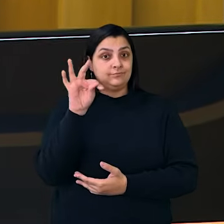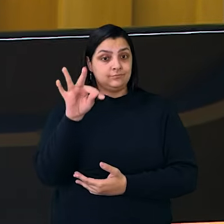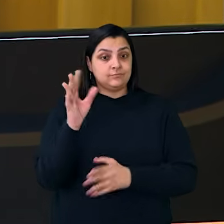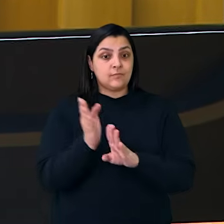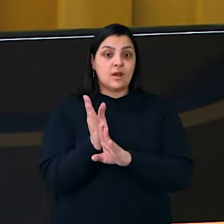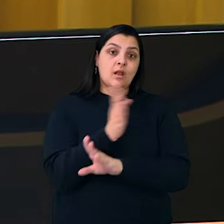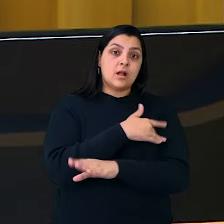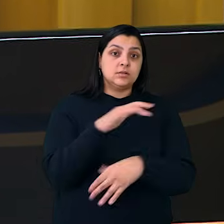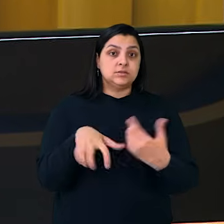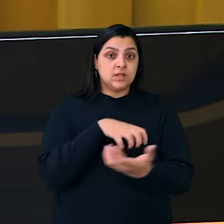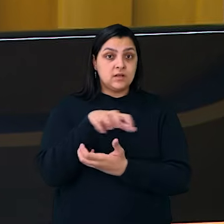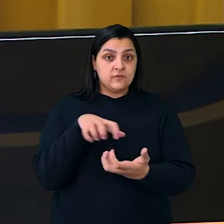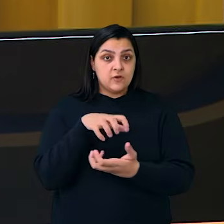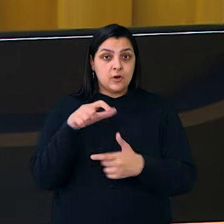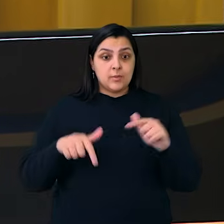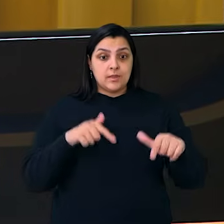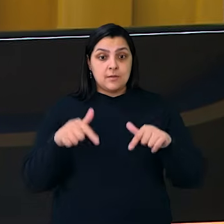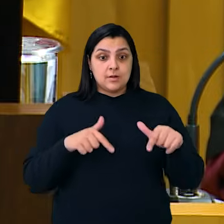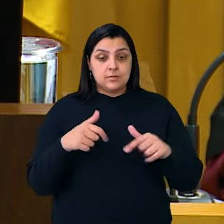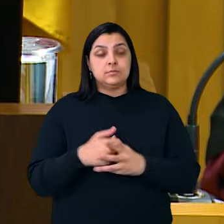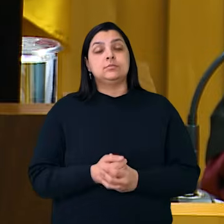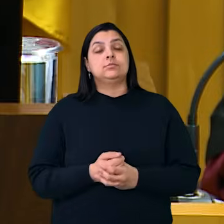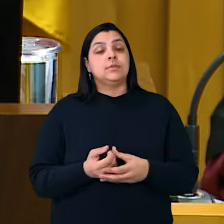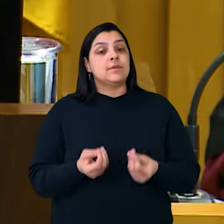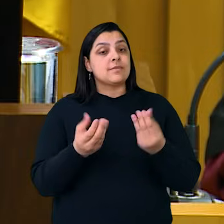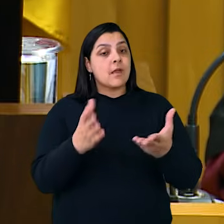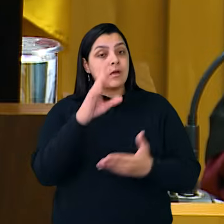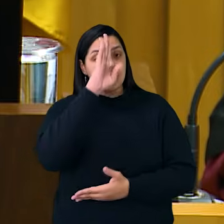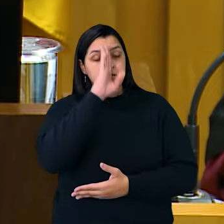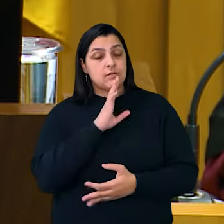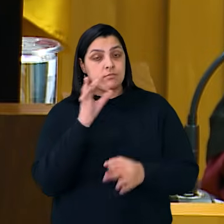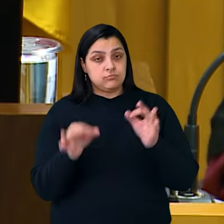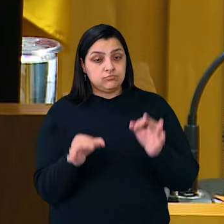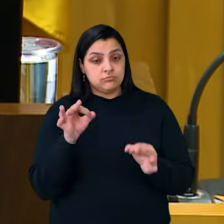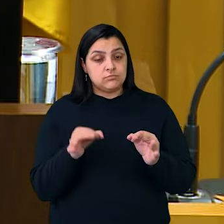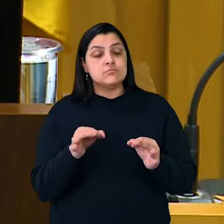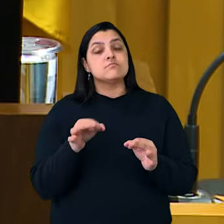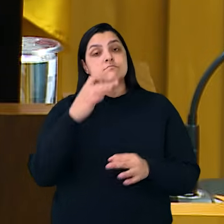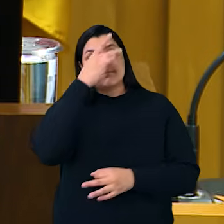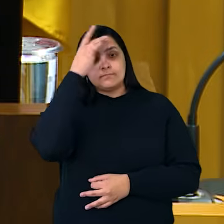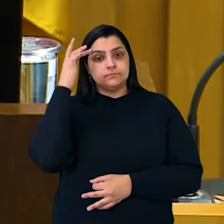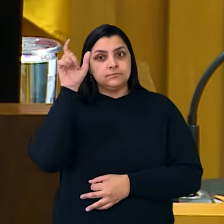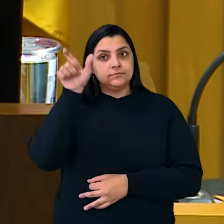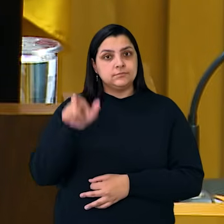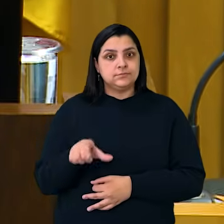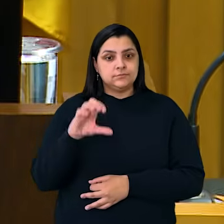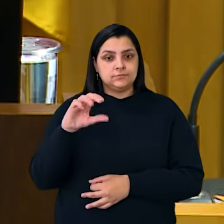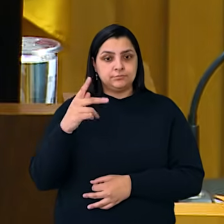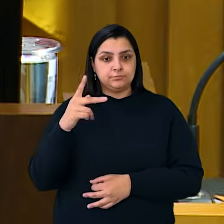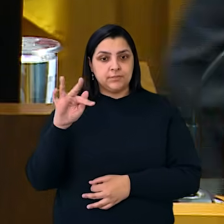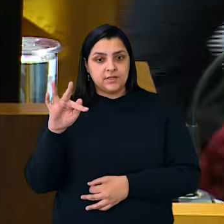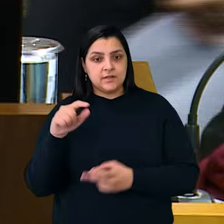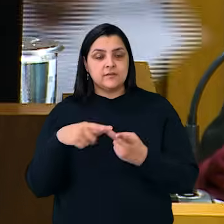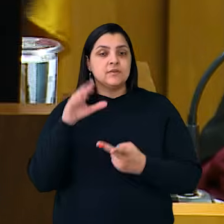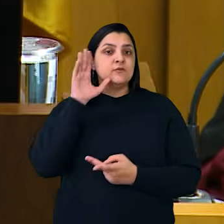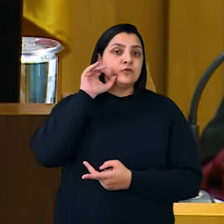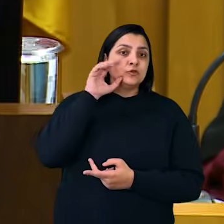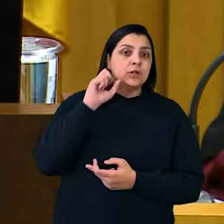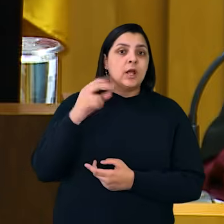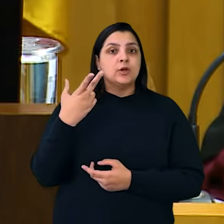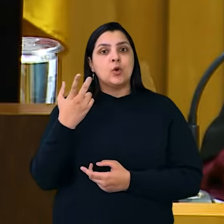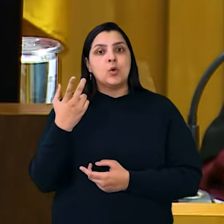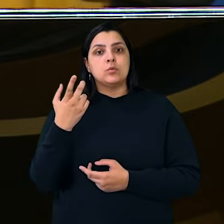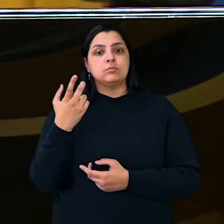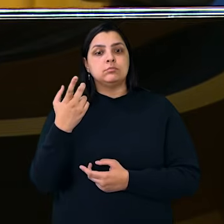TST, anterior à reforma trabalhista, para a concessão de gratuidade de justiça a pessoas naturais, seja empregado